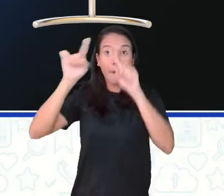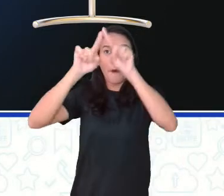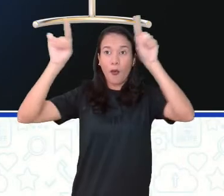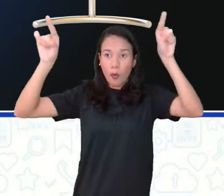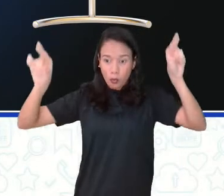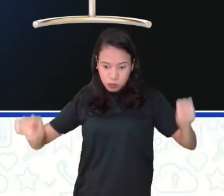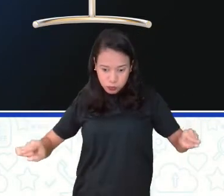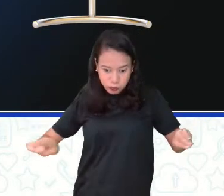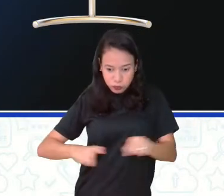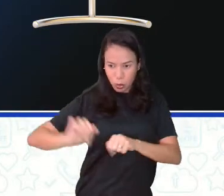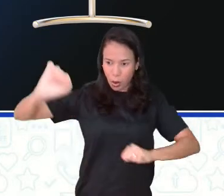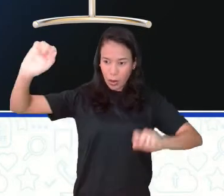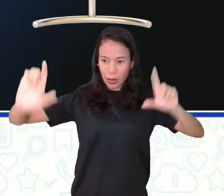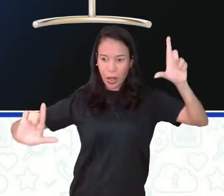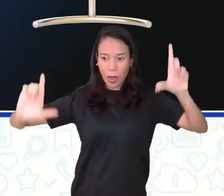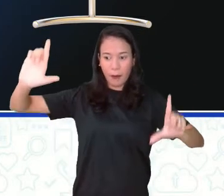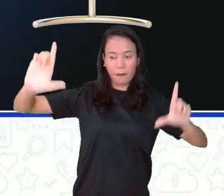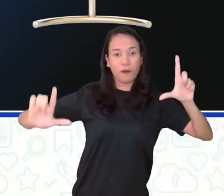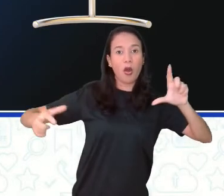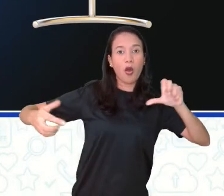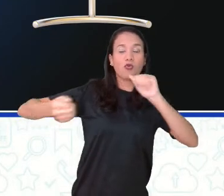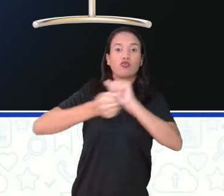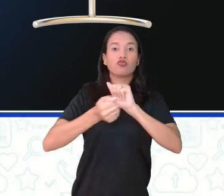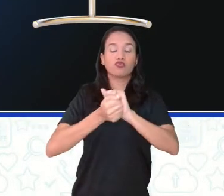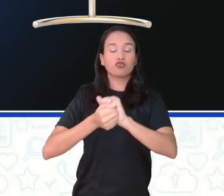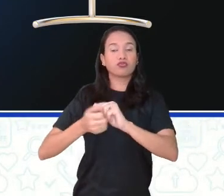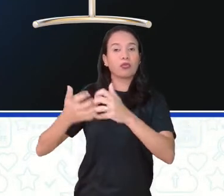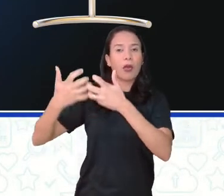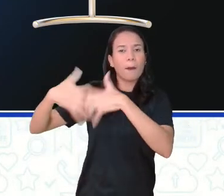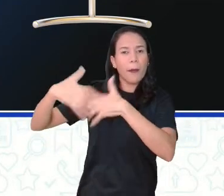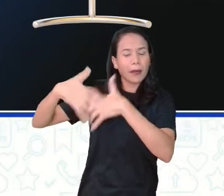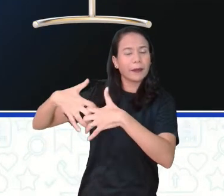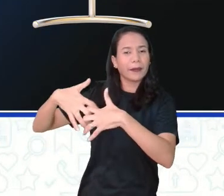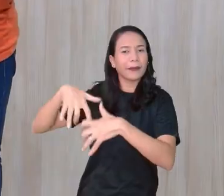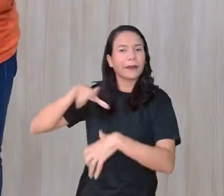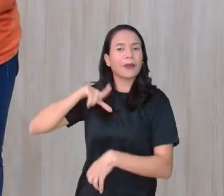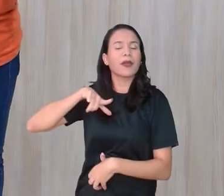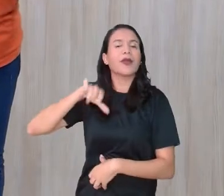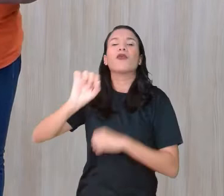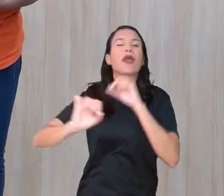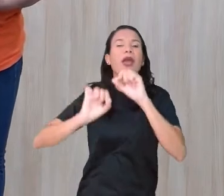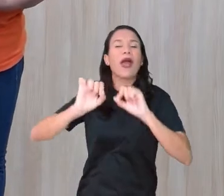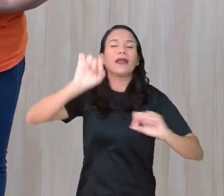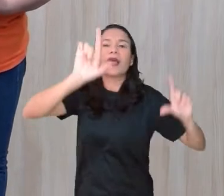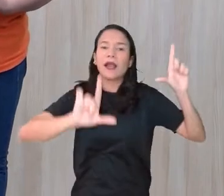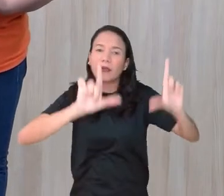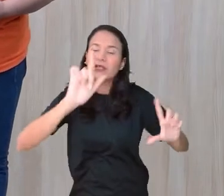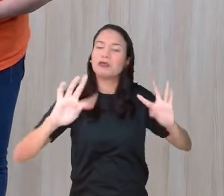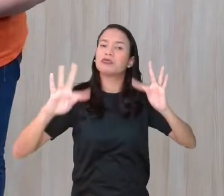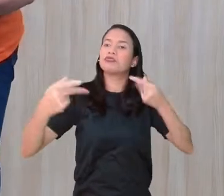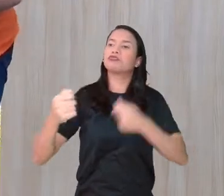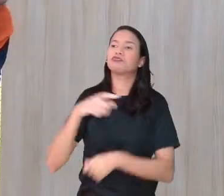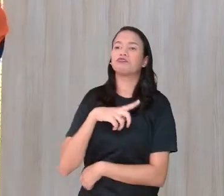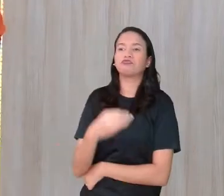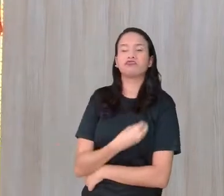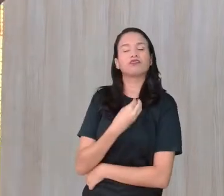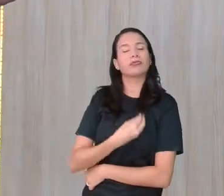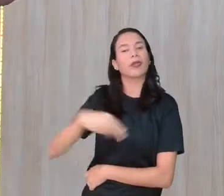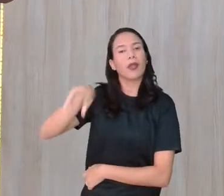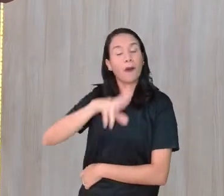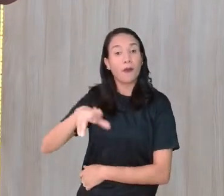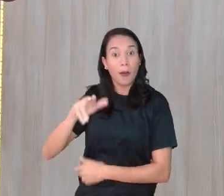outro equipamento que vai junto com a TV, que não só a TV, mas como todos os eletrodomésticos, podem